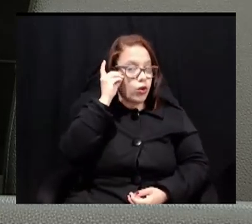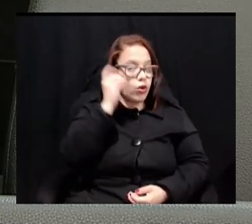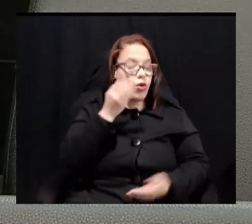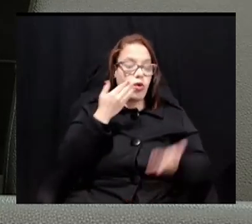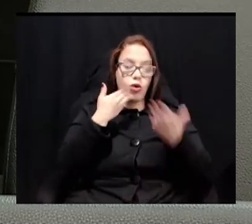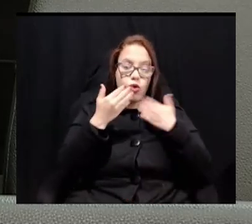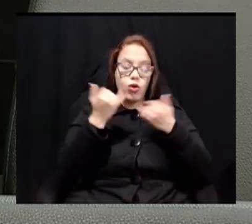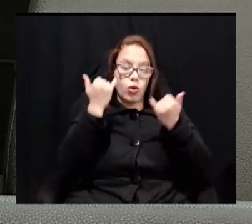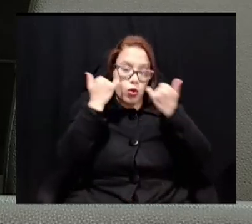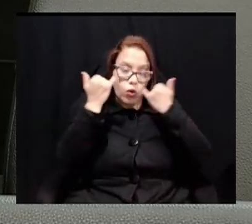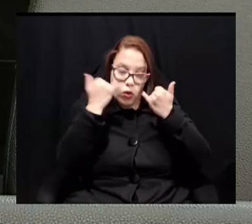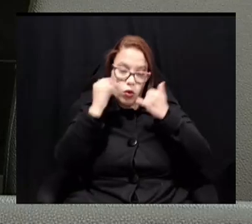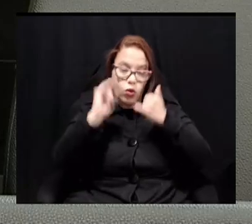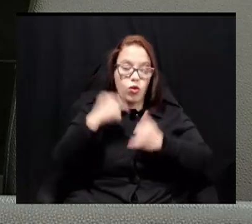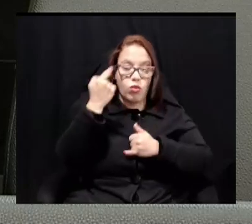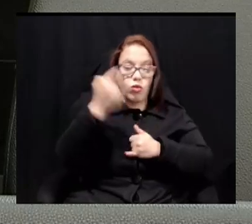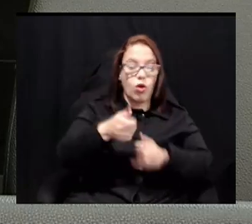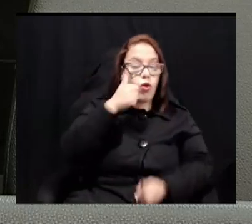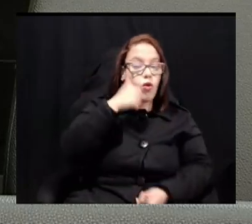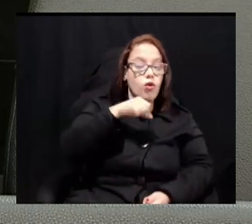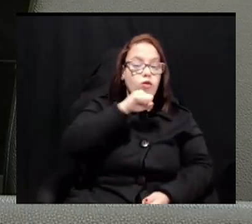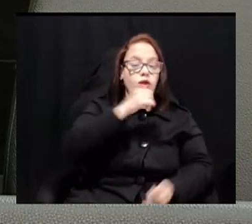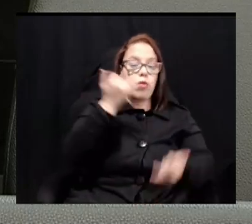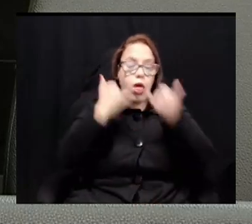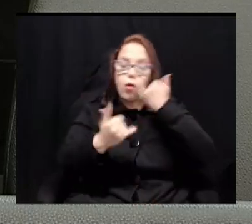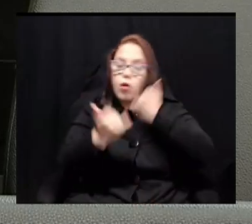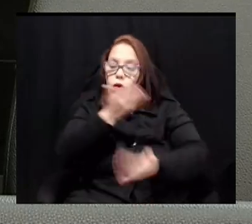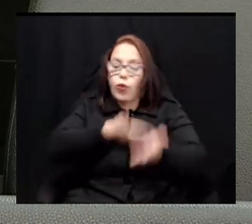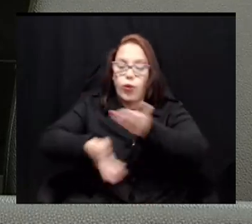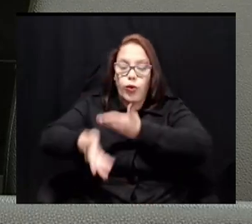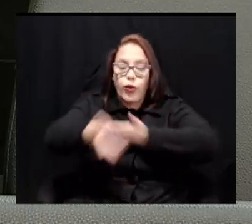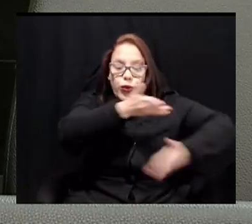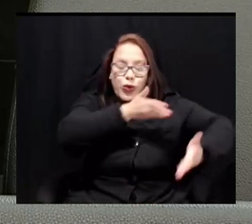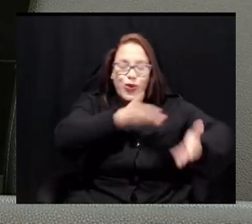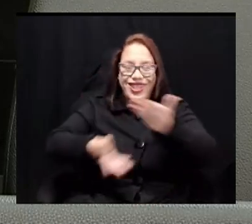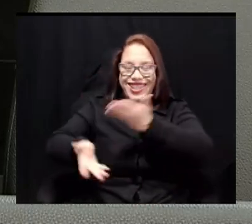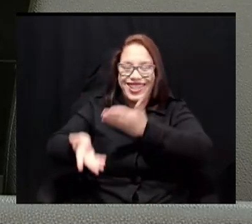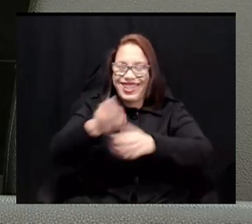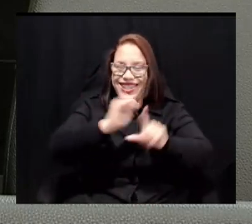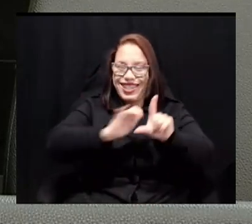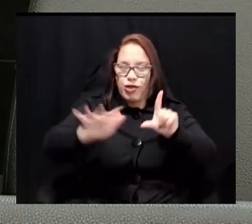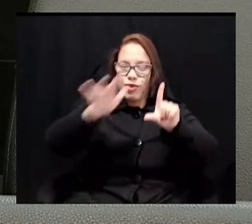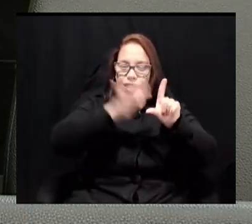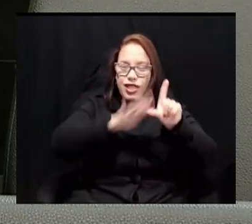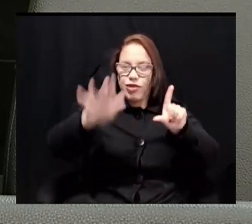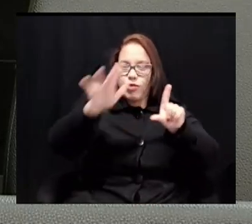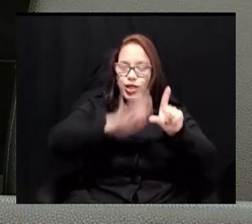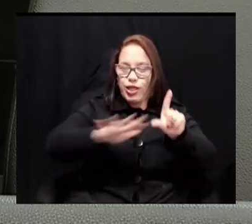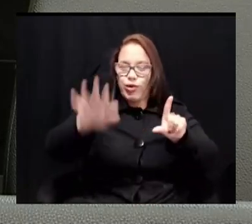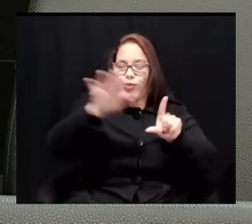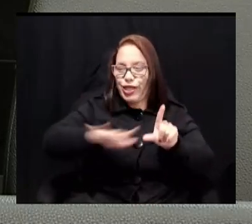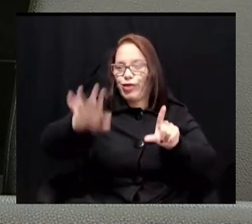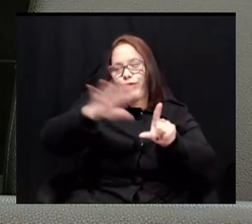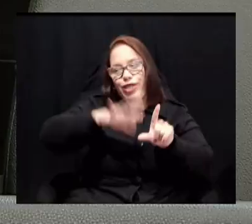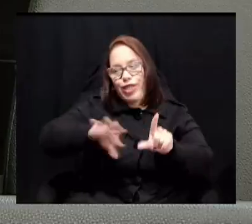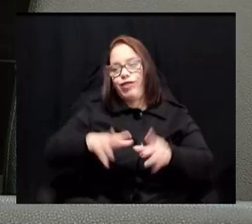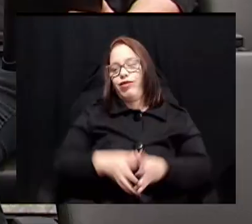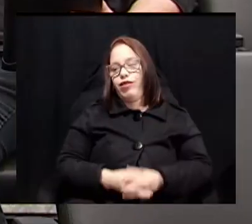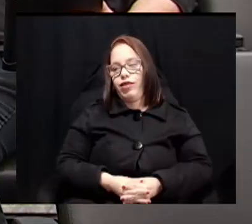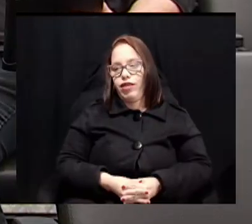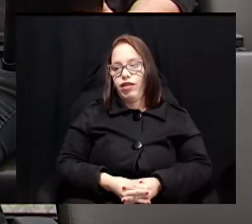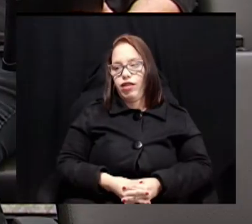para outras mães. E elas têm essa questão de... existe um preconceito